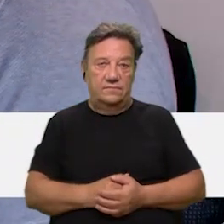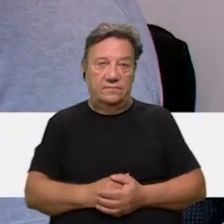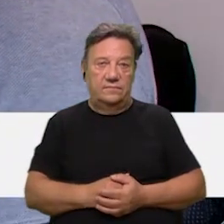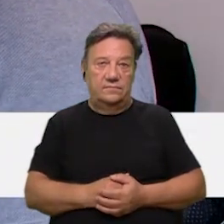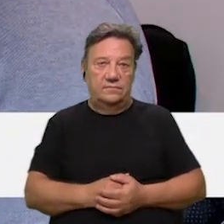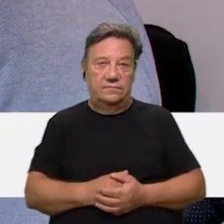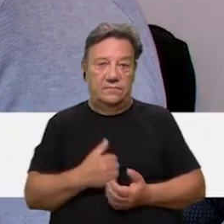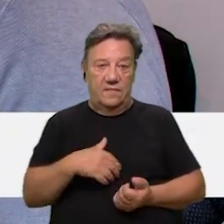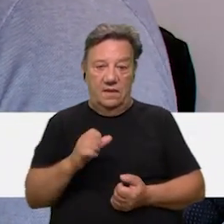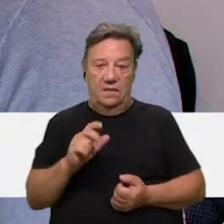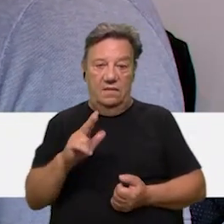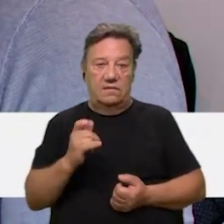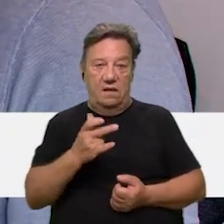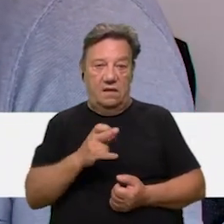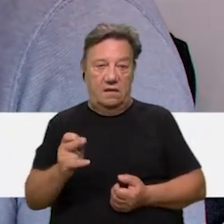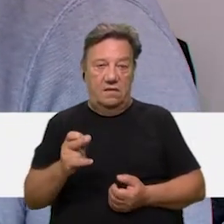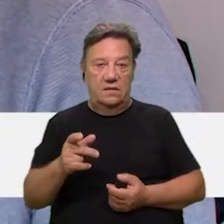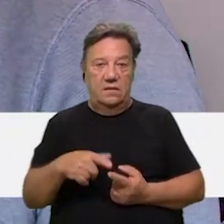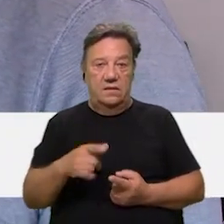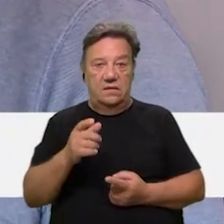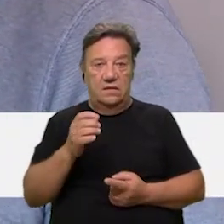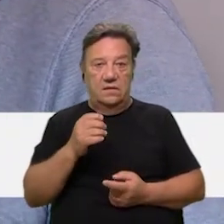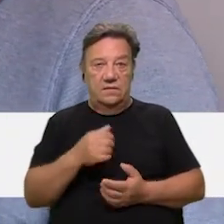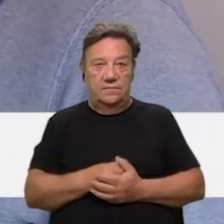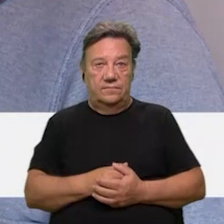A guitarra é sentimento.